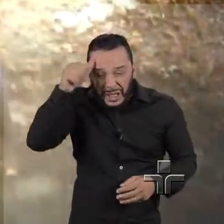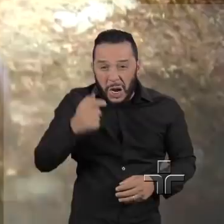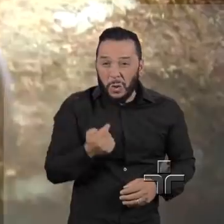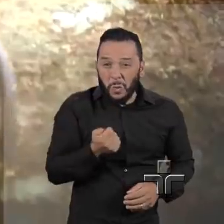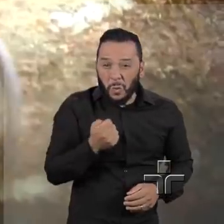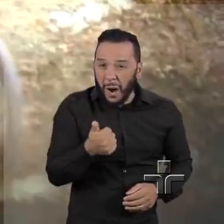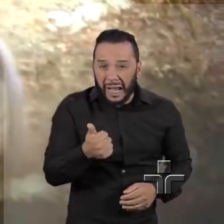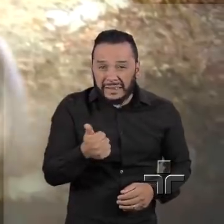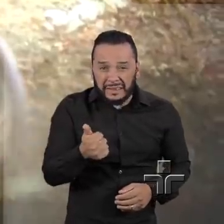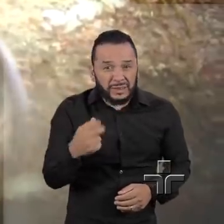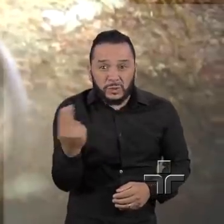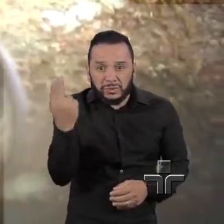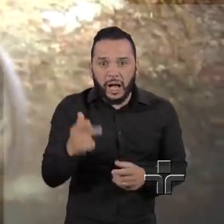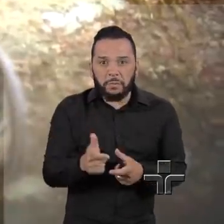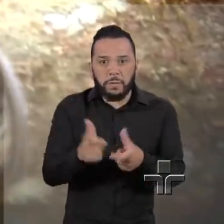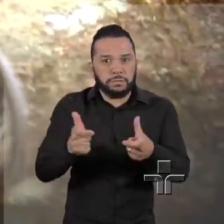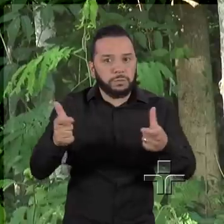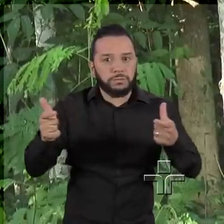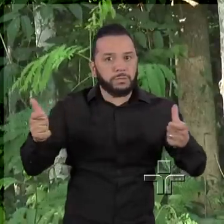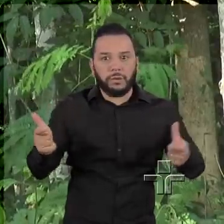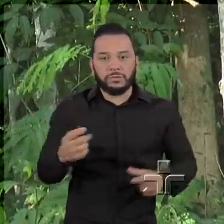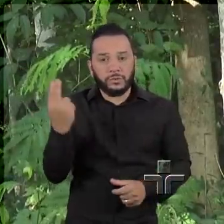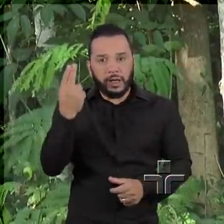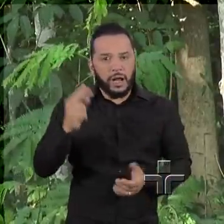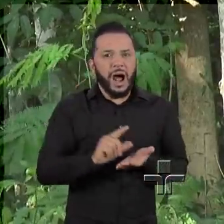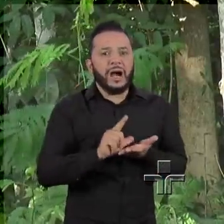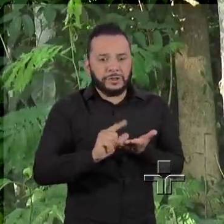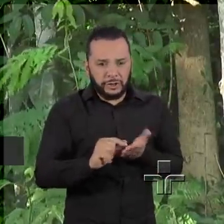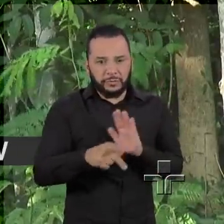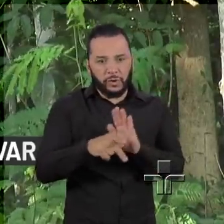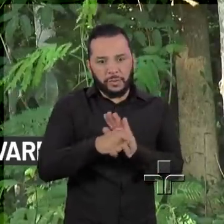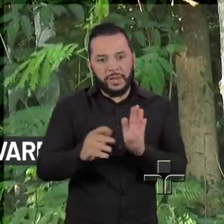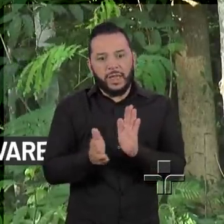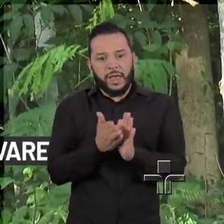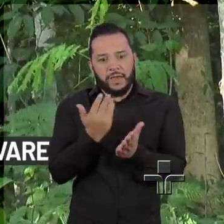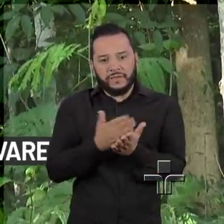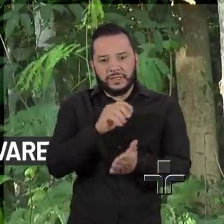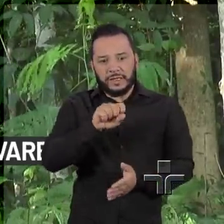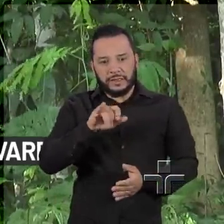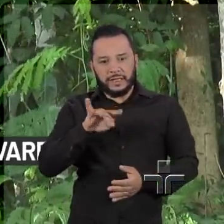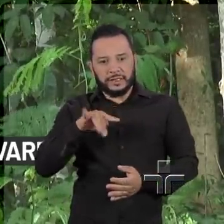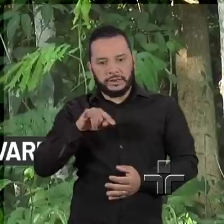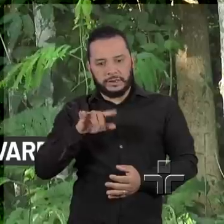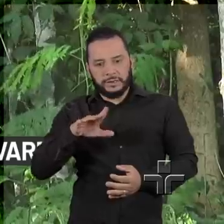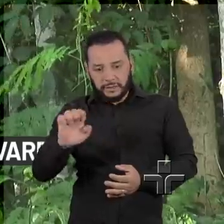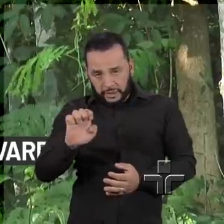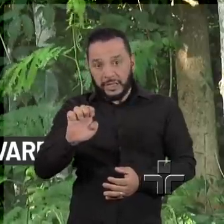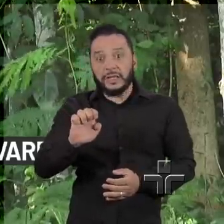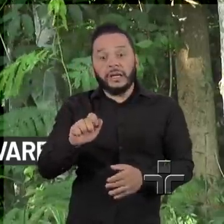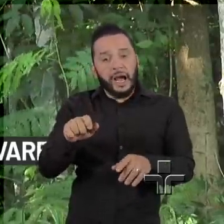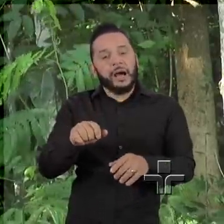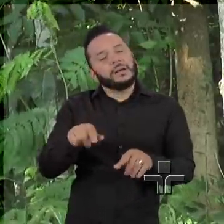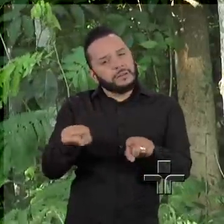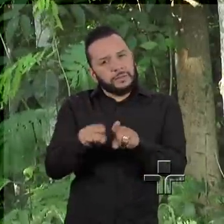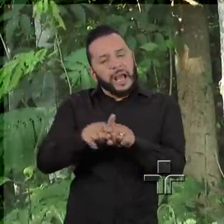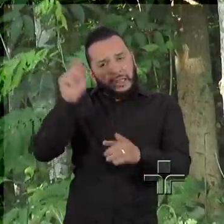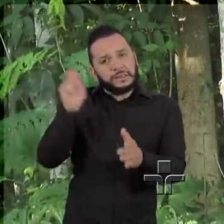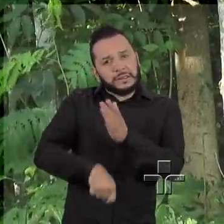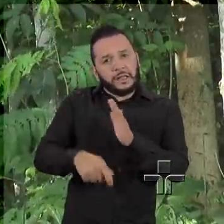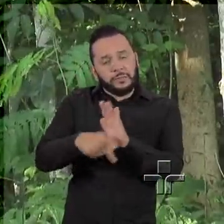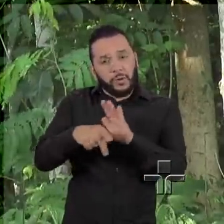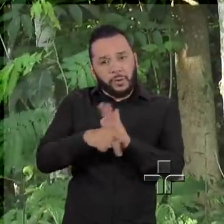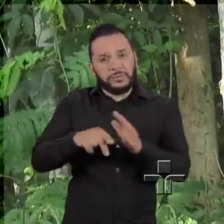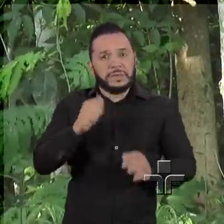estágio irreversível. O artigo publicado na revista Science Advances e assinado por cientistas brasileiros e